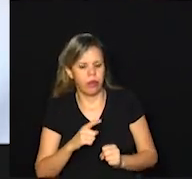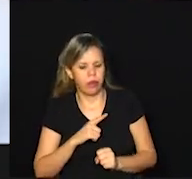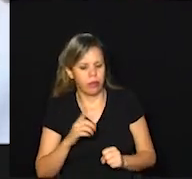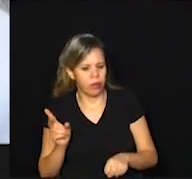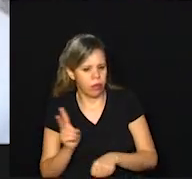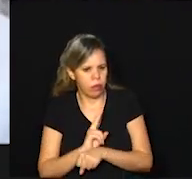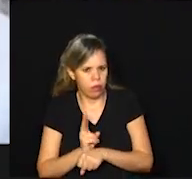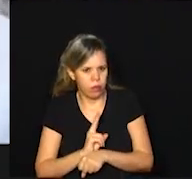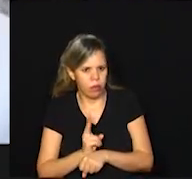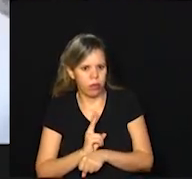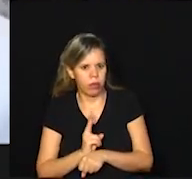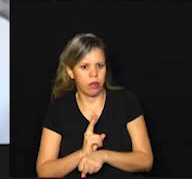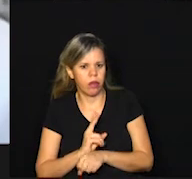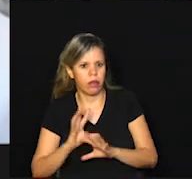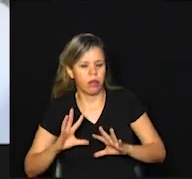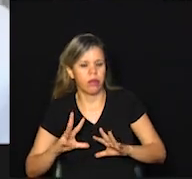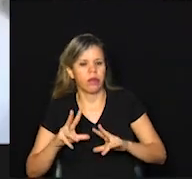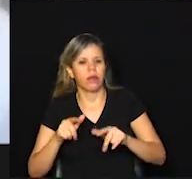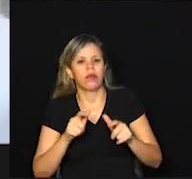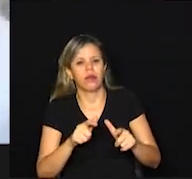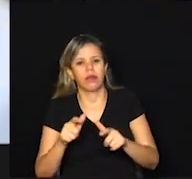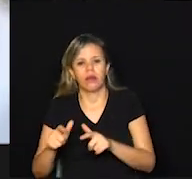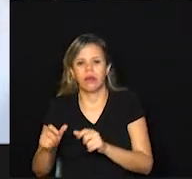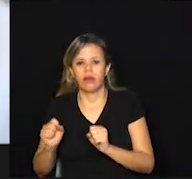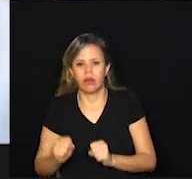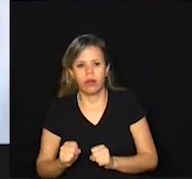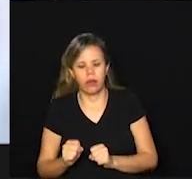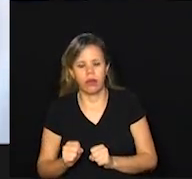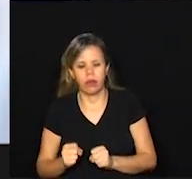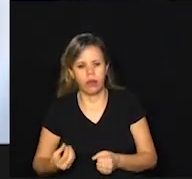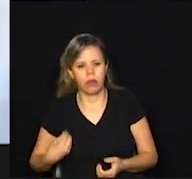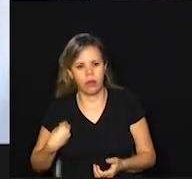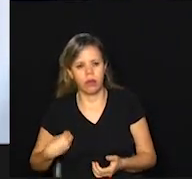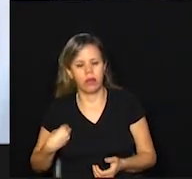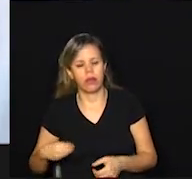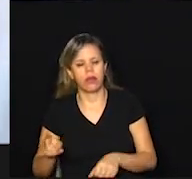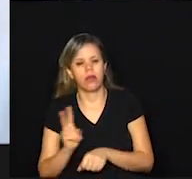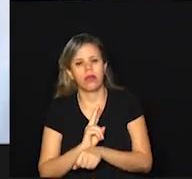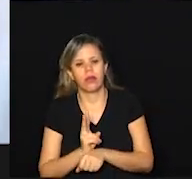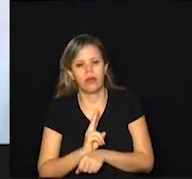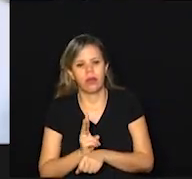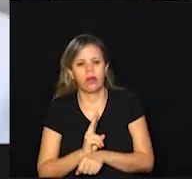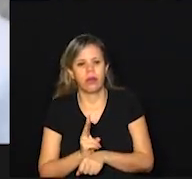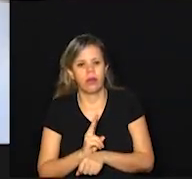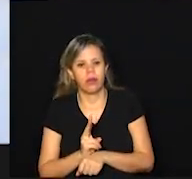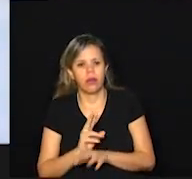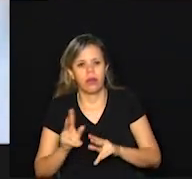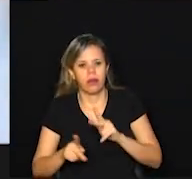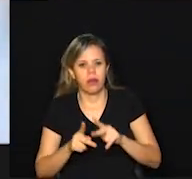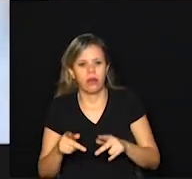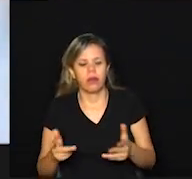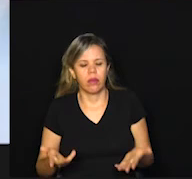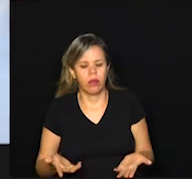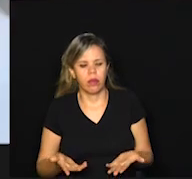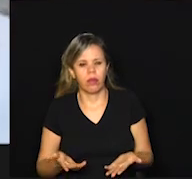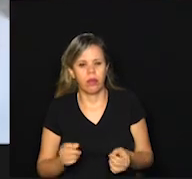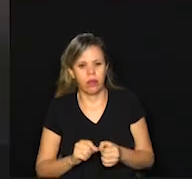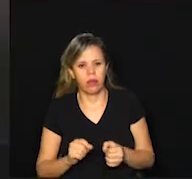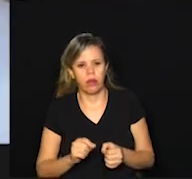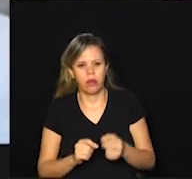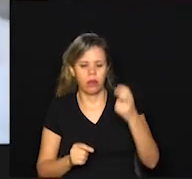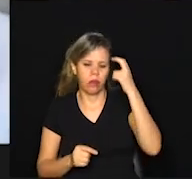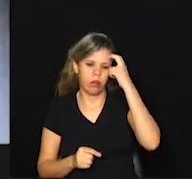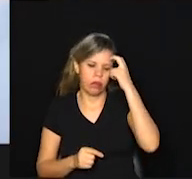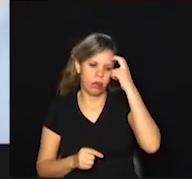até cinco unidade de que todos os espaços possam estar o muro que todas as pessoas que fazem